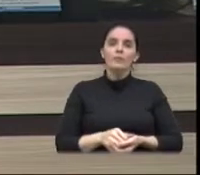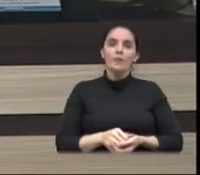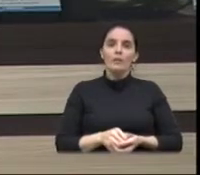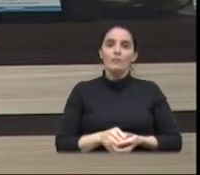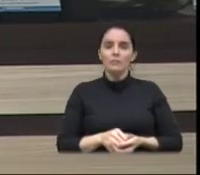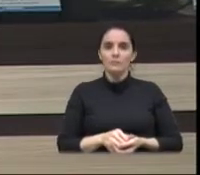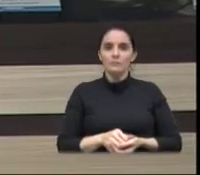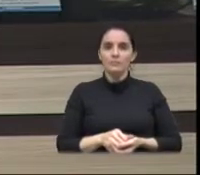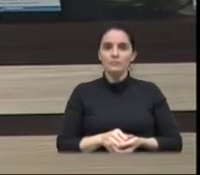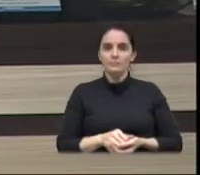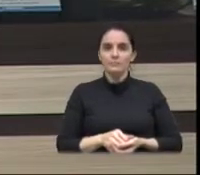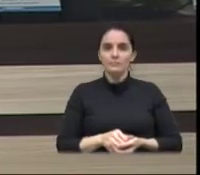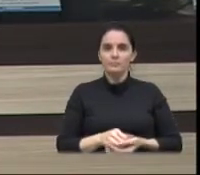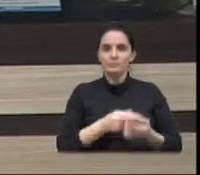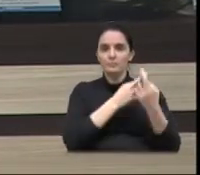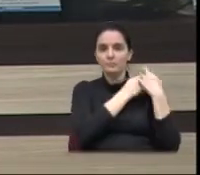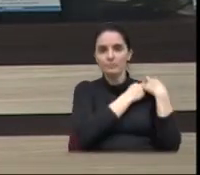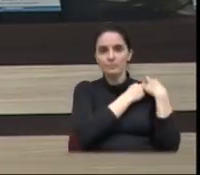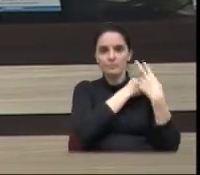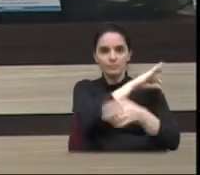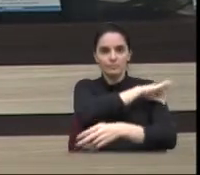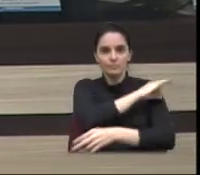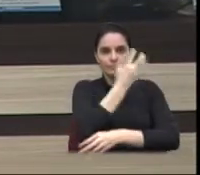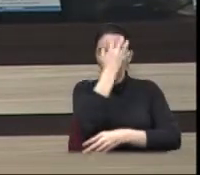distinta consideração. Mário Celso Botion.